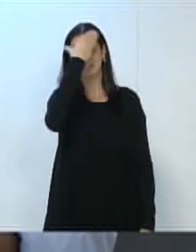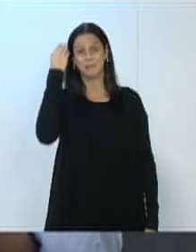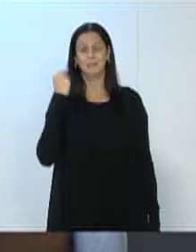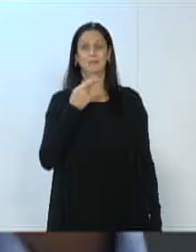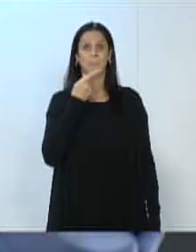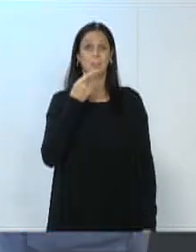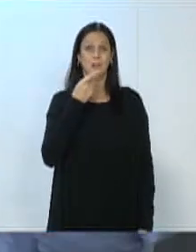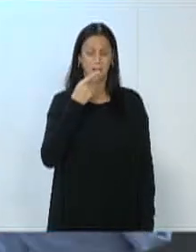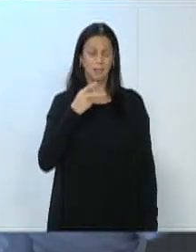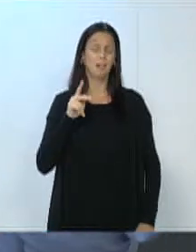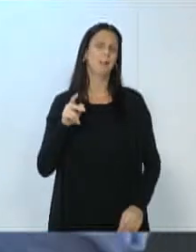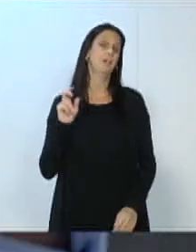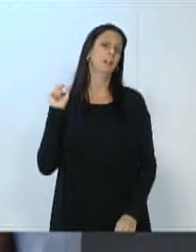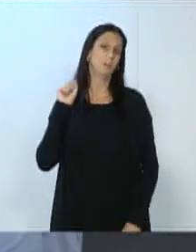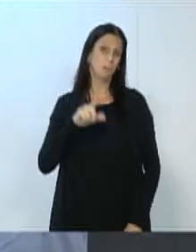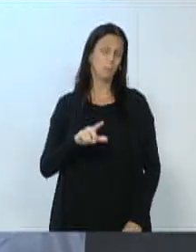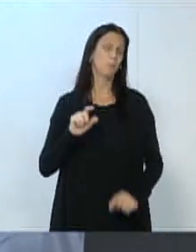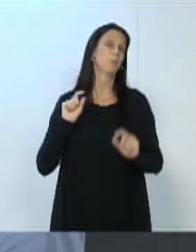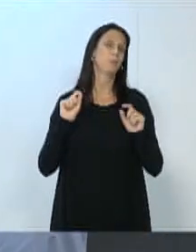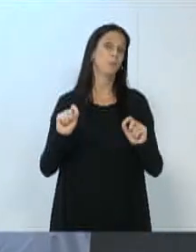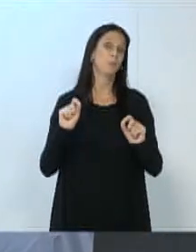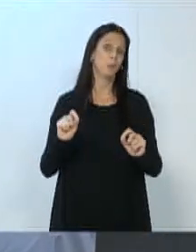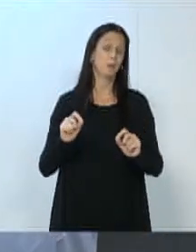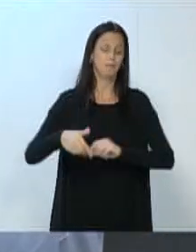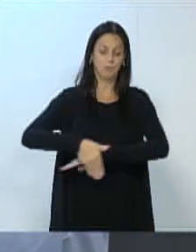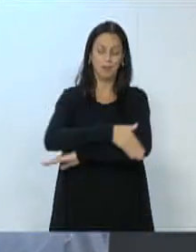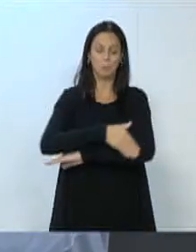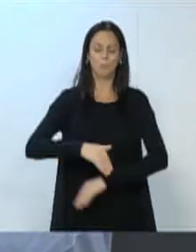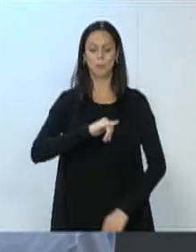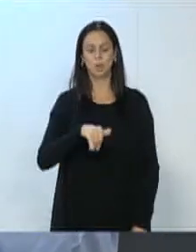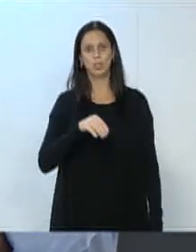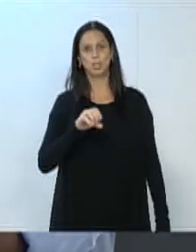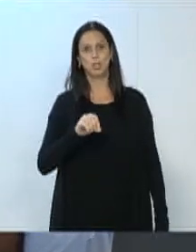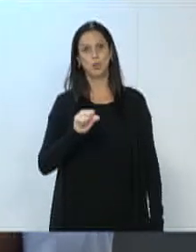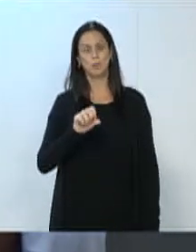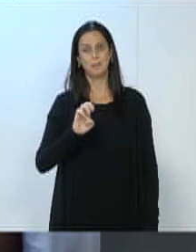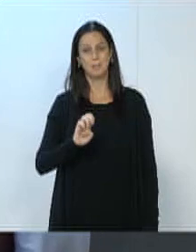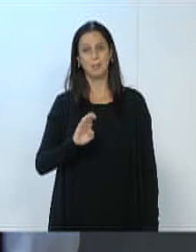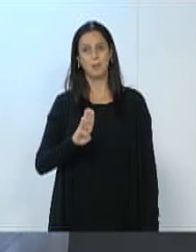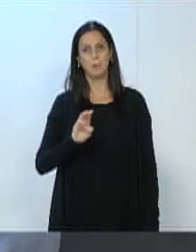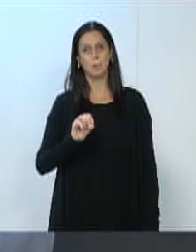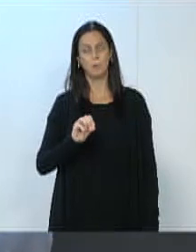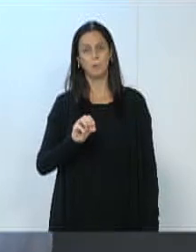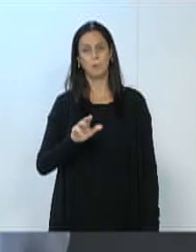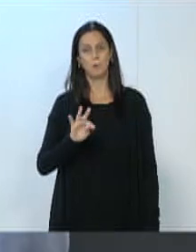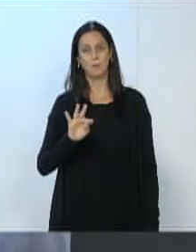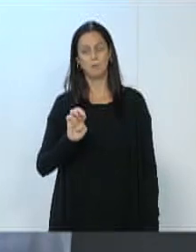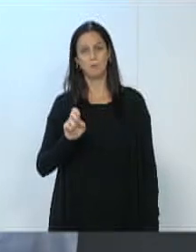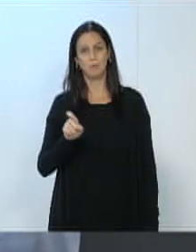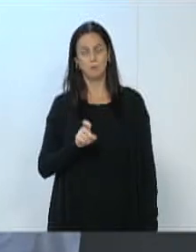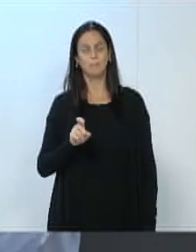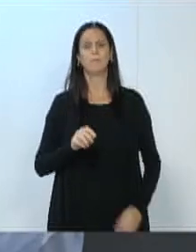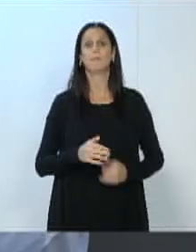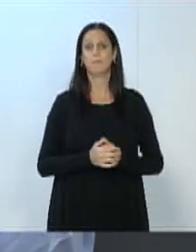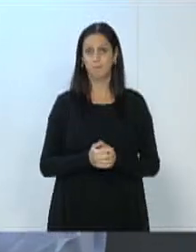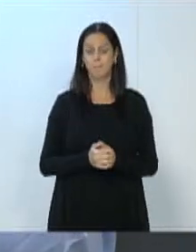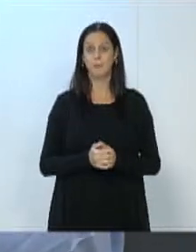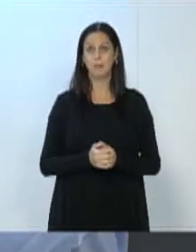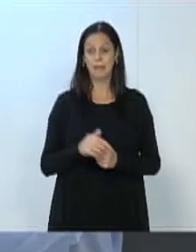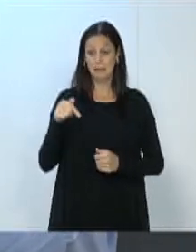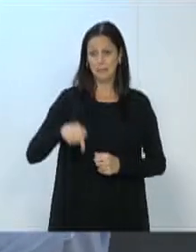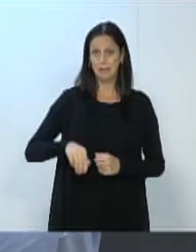né sobre também a José boa ter né sobre o sistema que Blumenau